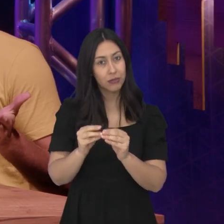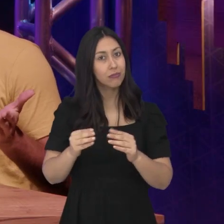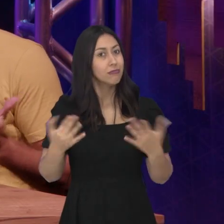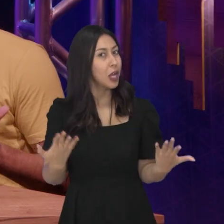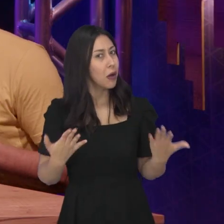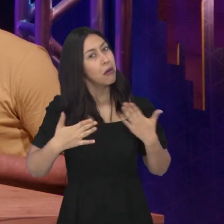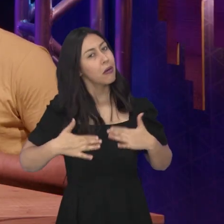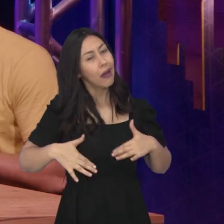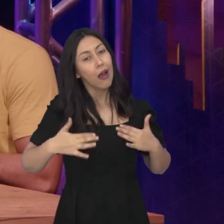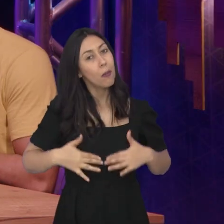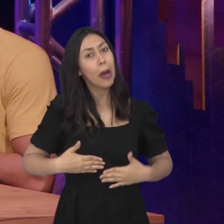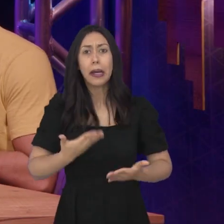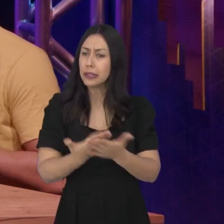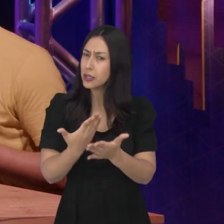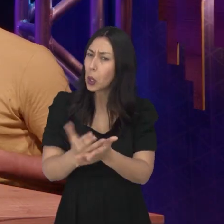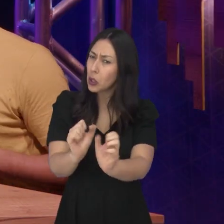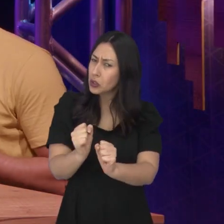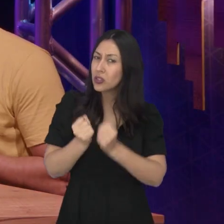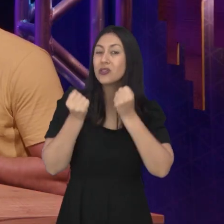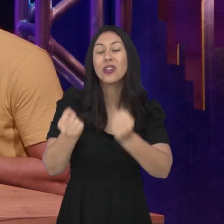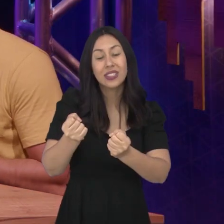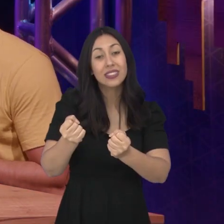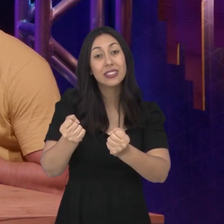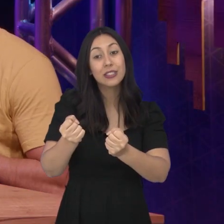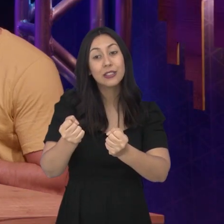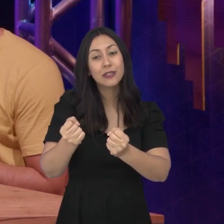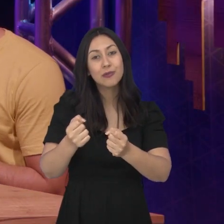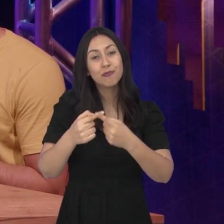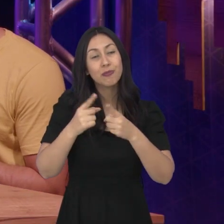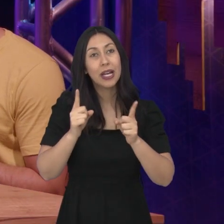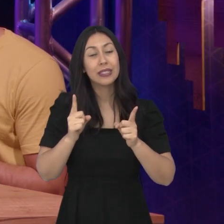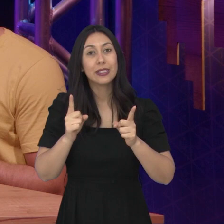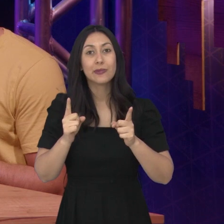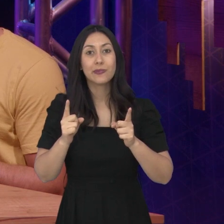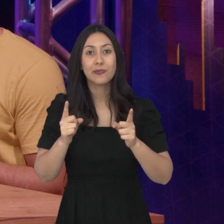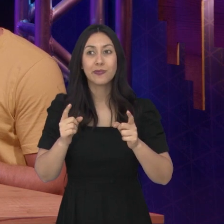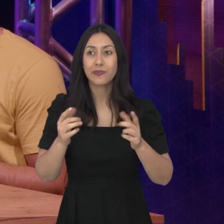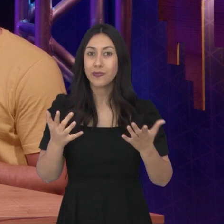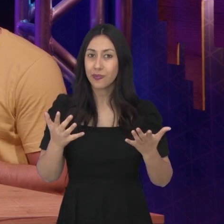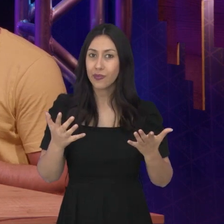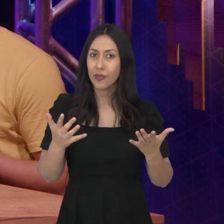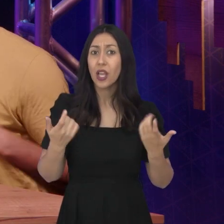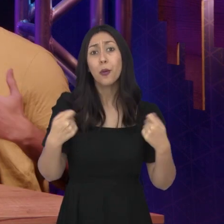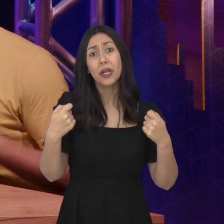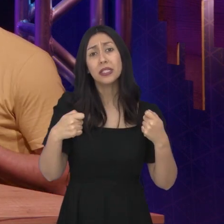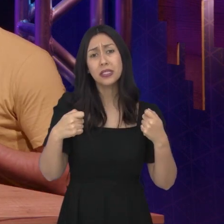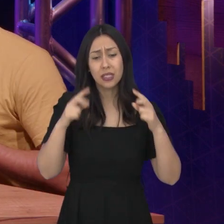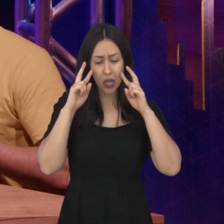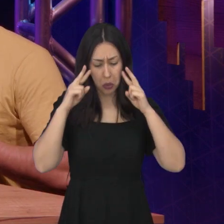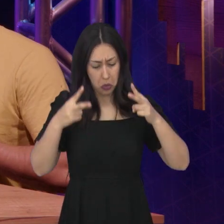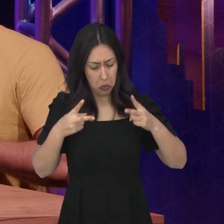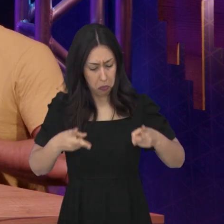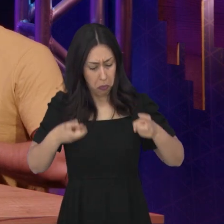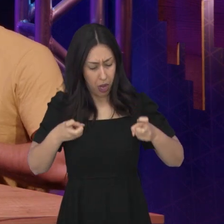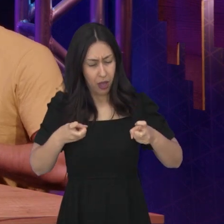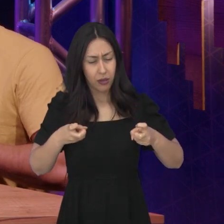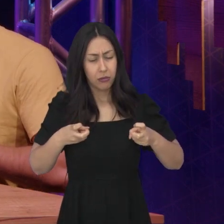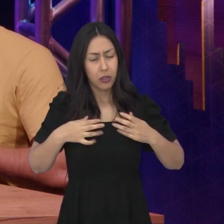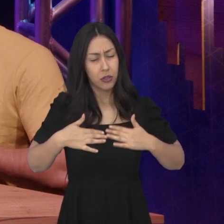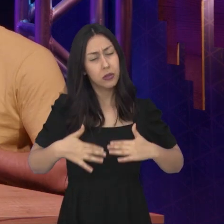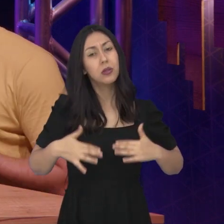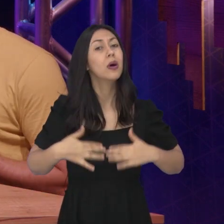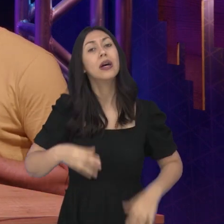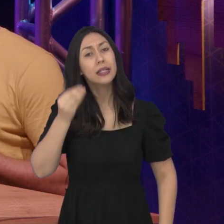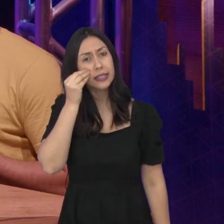tranquilo, tá ligado? Estude, se esforce pro vestibular, mas se entenda também o momento que você está